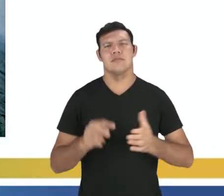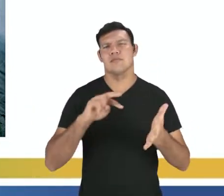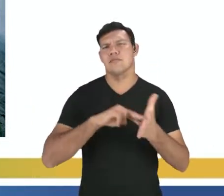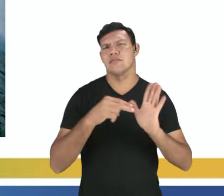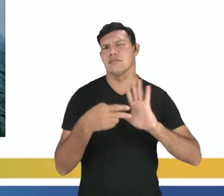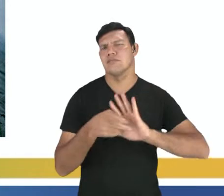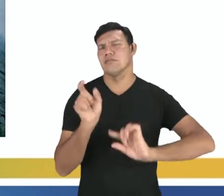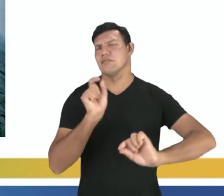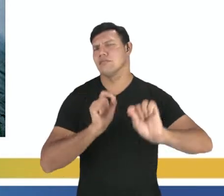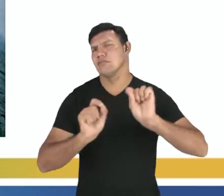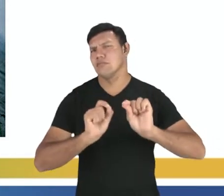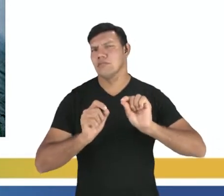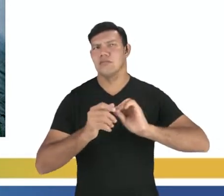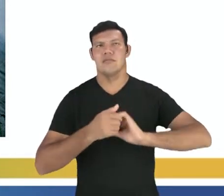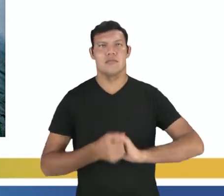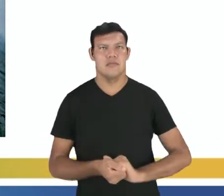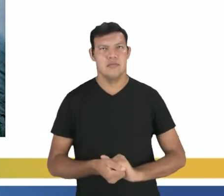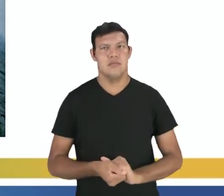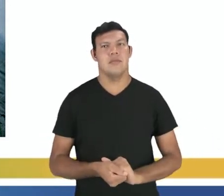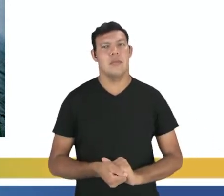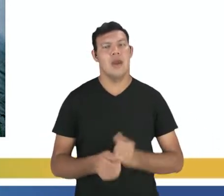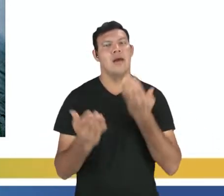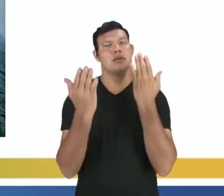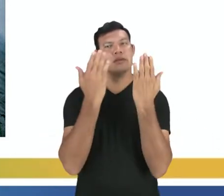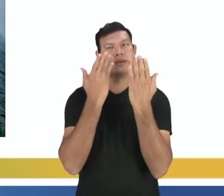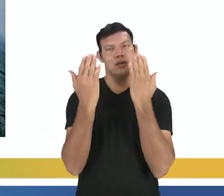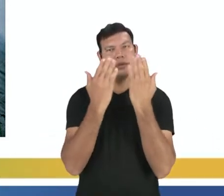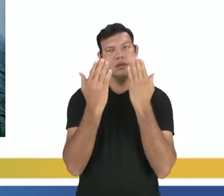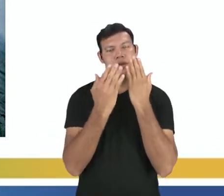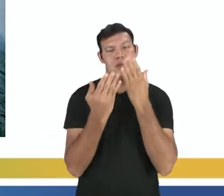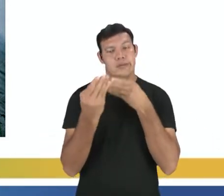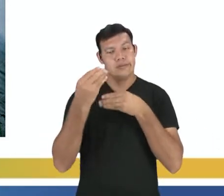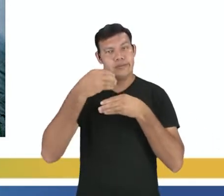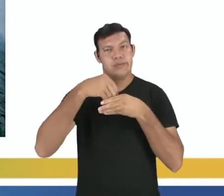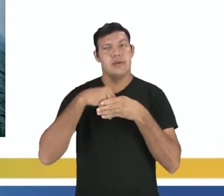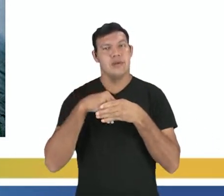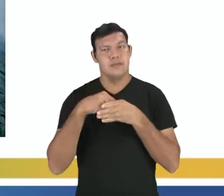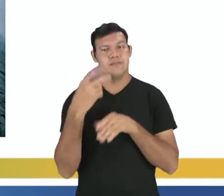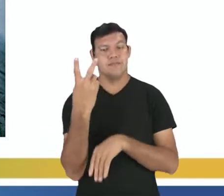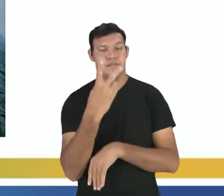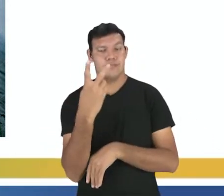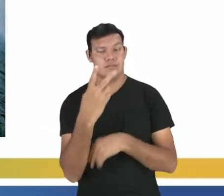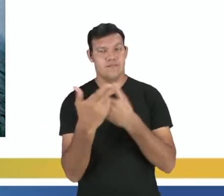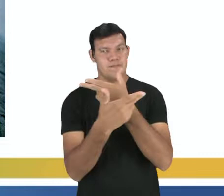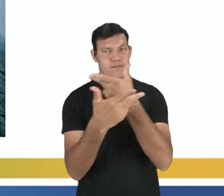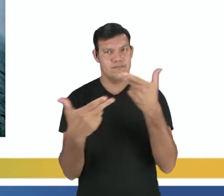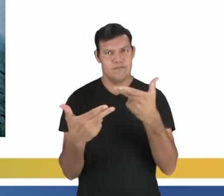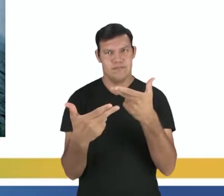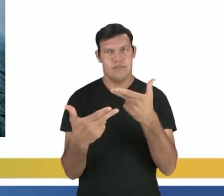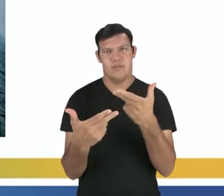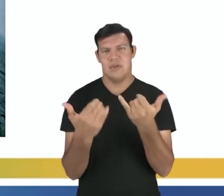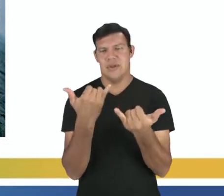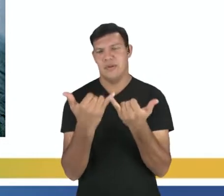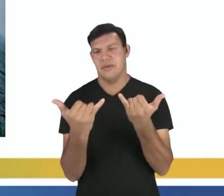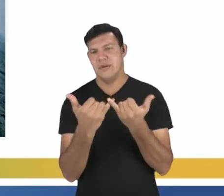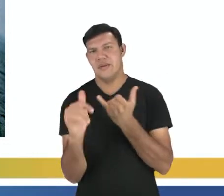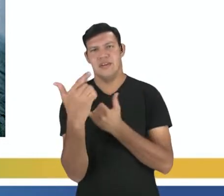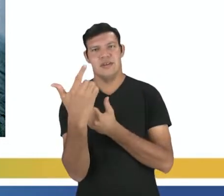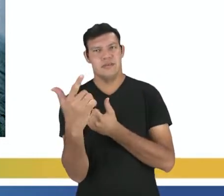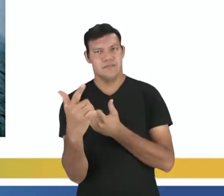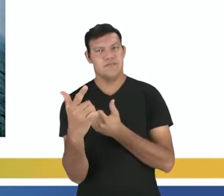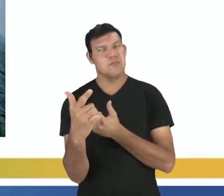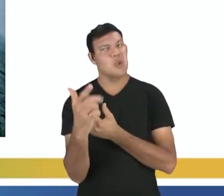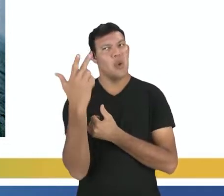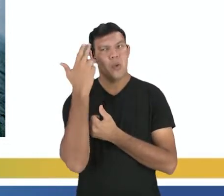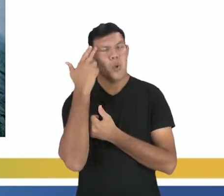isso? Metáfora é uma comparação implícita entre duas coisas sem similaridade que têm algo em